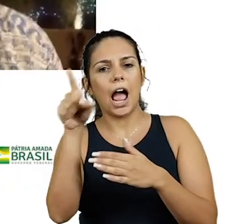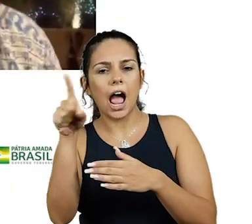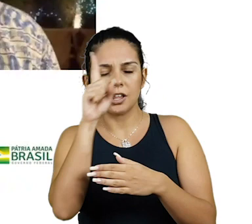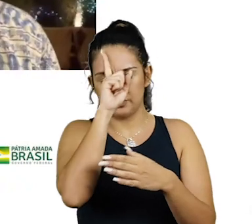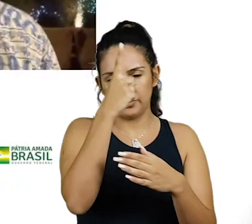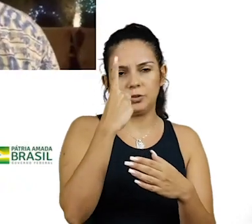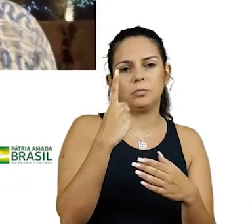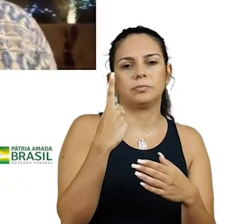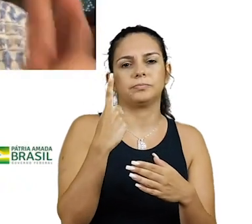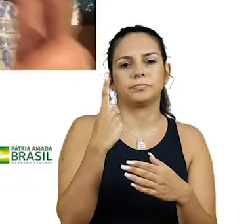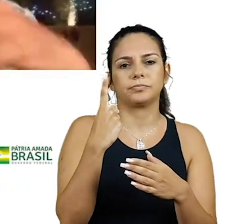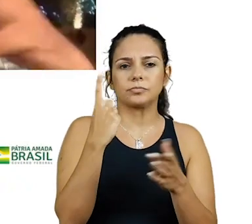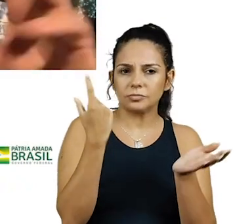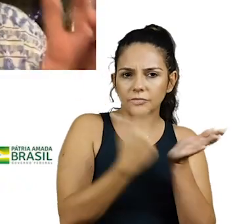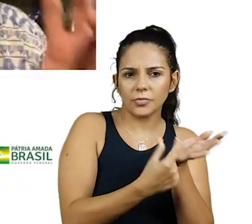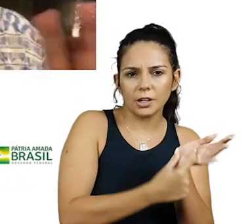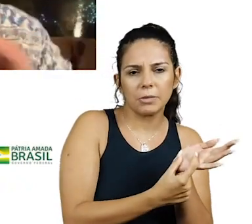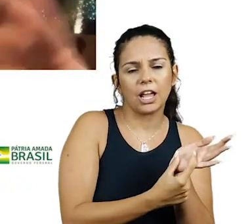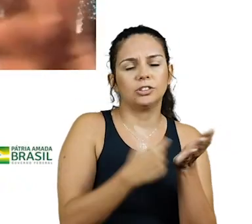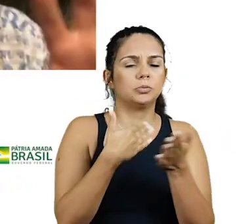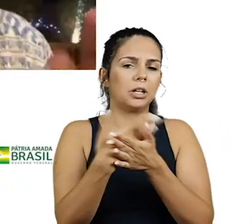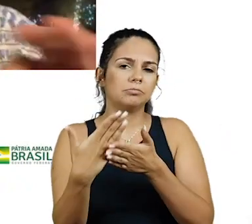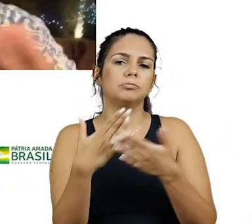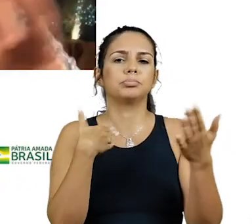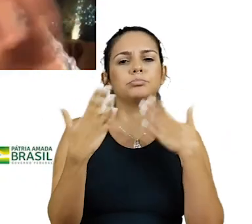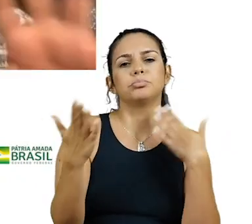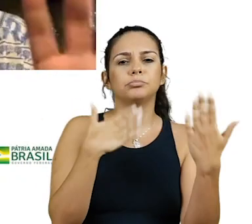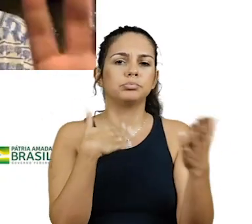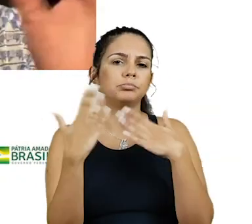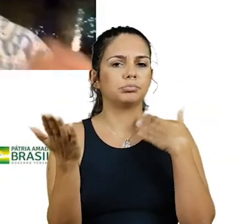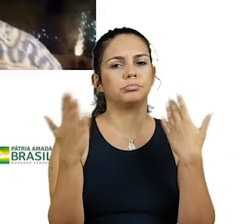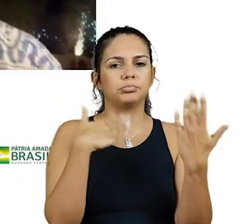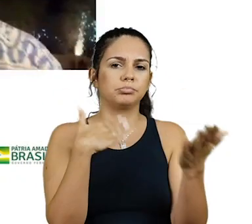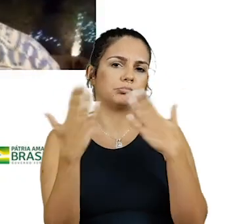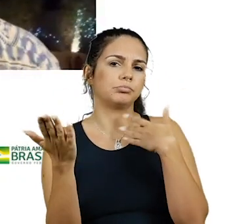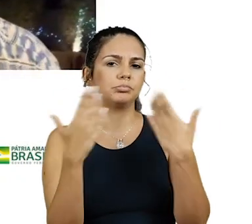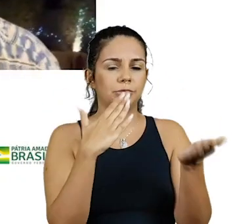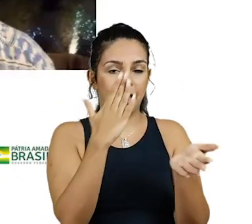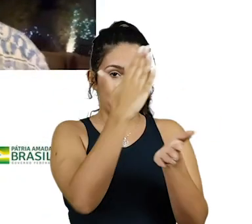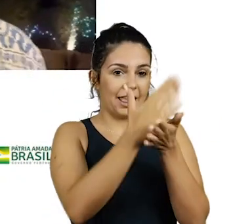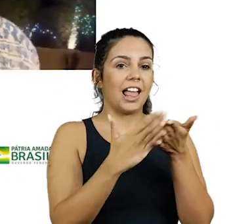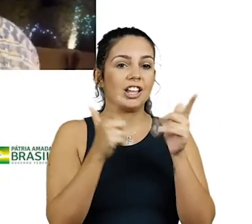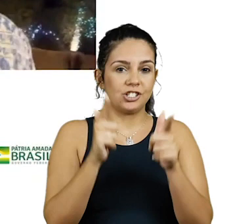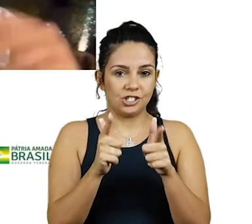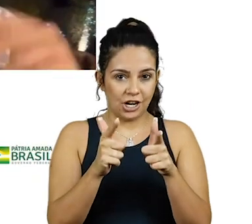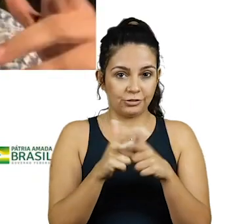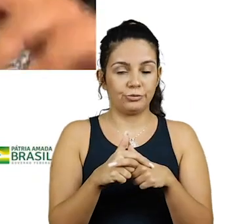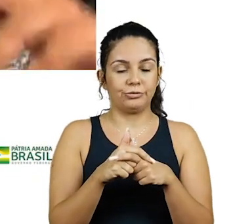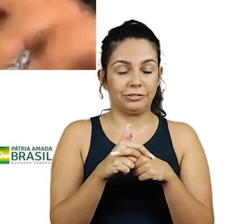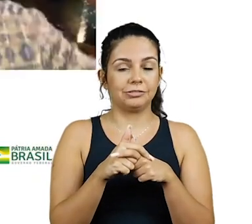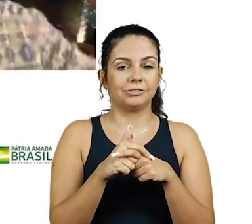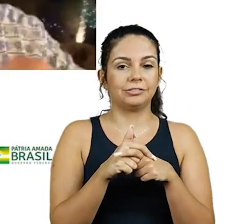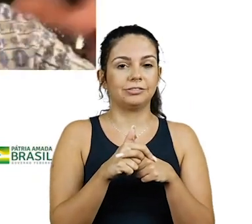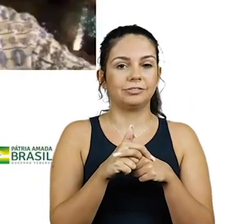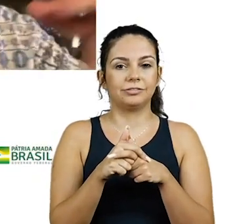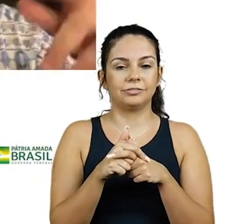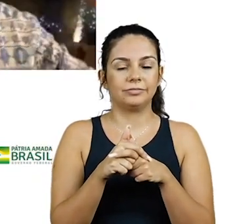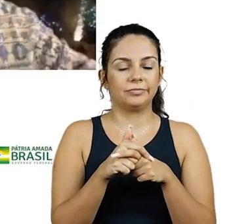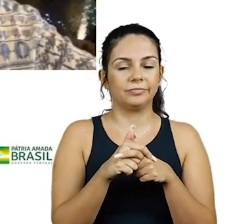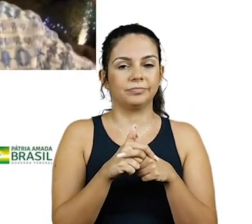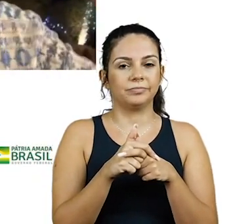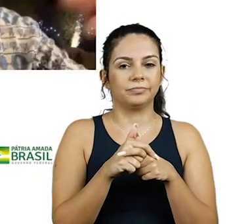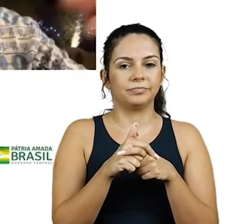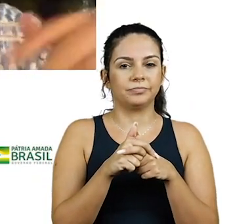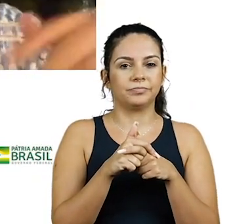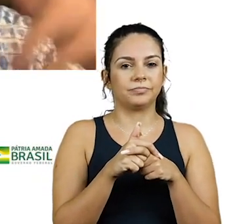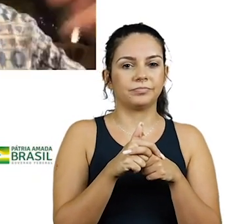inventou um aplicativo, e começa, metade do conto é chatíssimo, eu já falo assim de cara. Aí, quem é a tua grande parceira? A minha